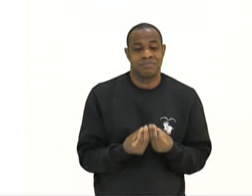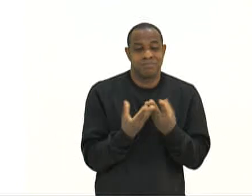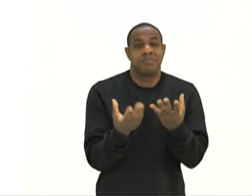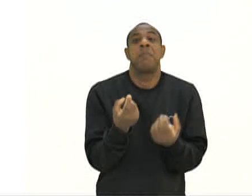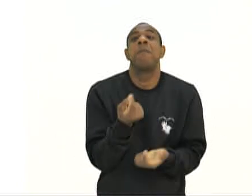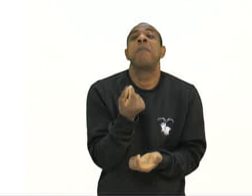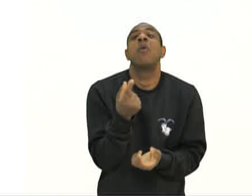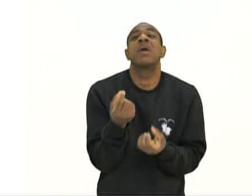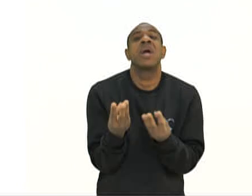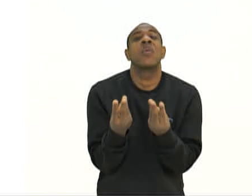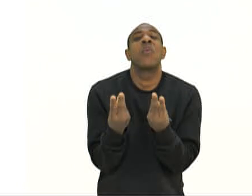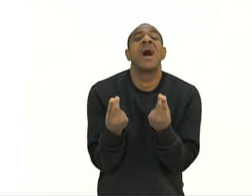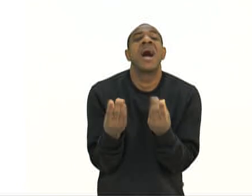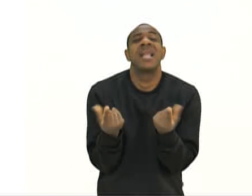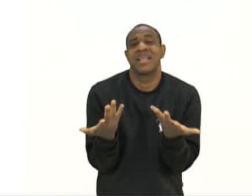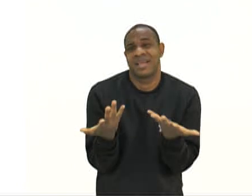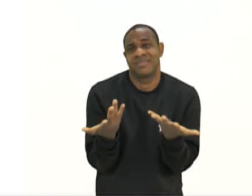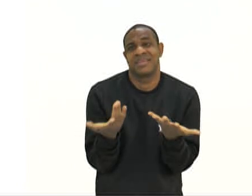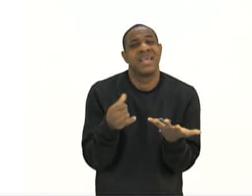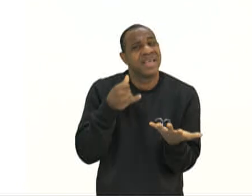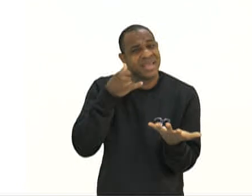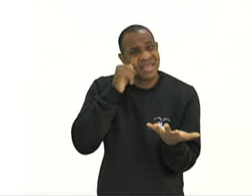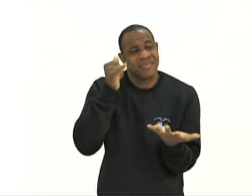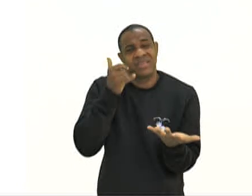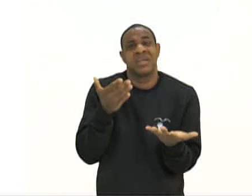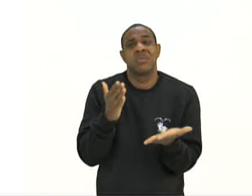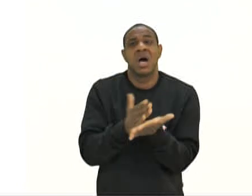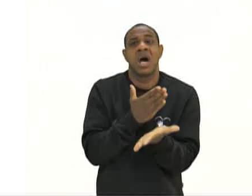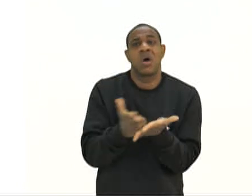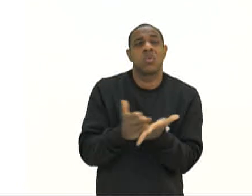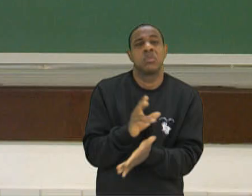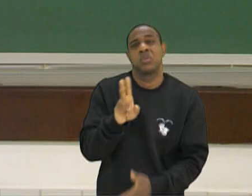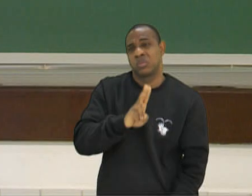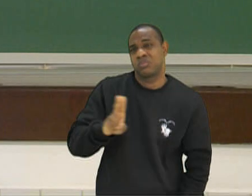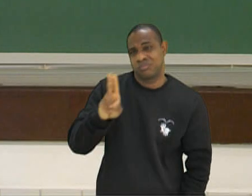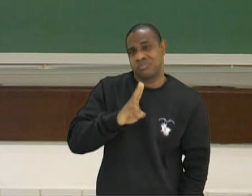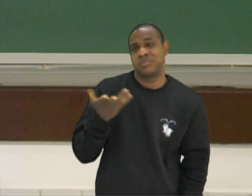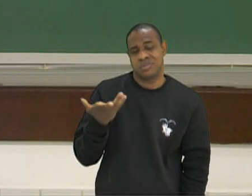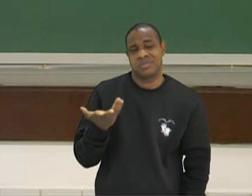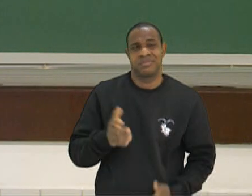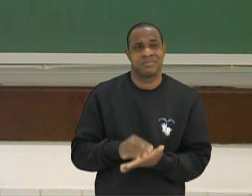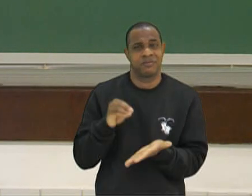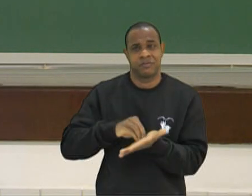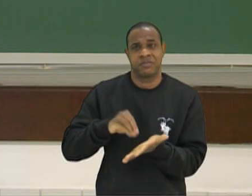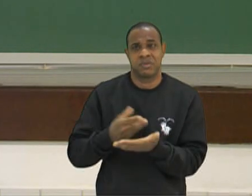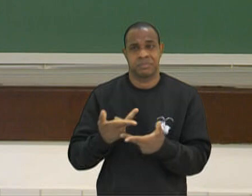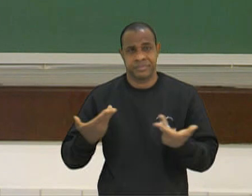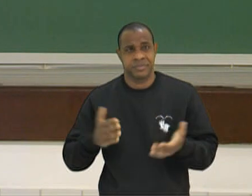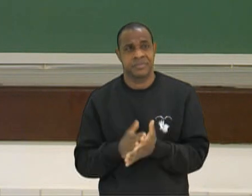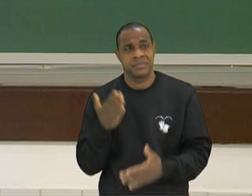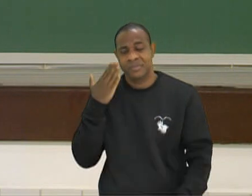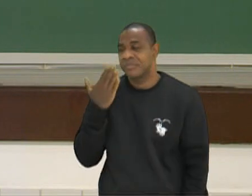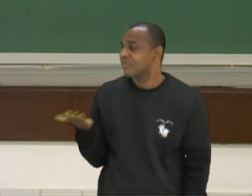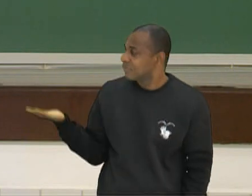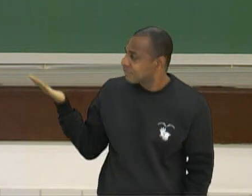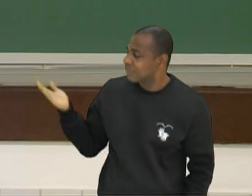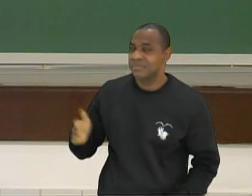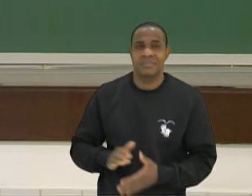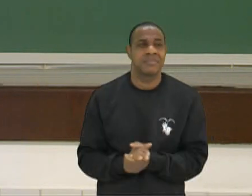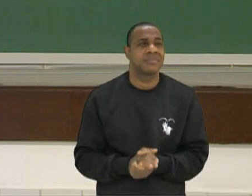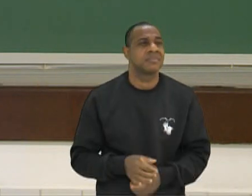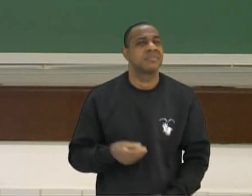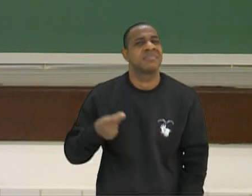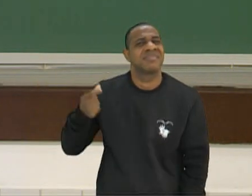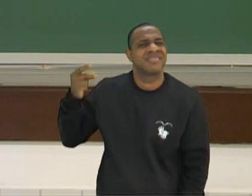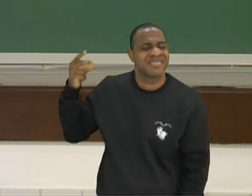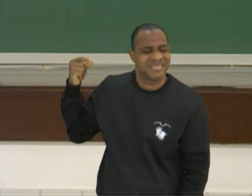conteúdo, dificultando a otimização dos recursos de telecomunicações. E aí vem uma coisa que eu quero frisar com você. Talvez algum tempo atrás você